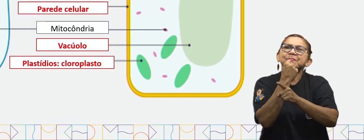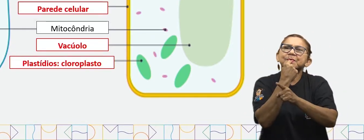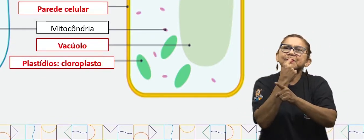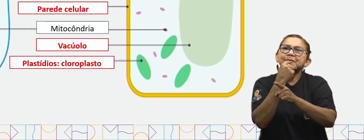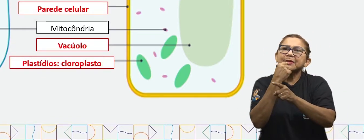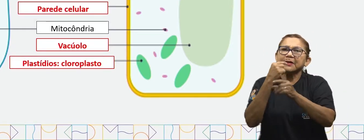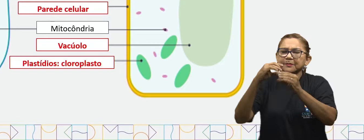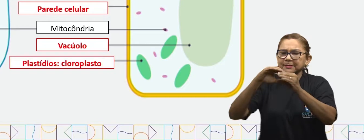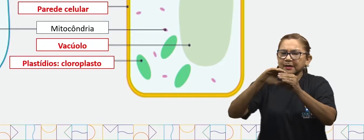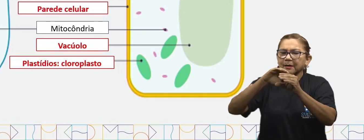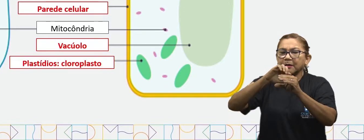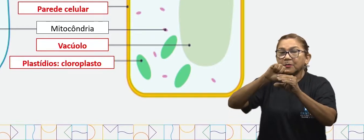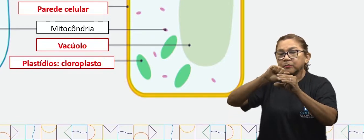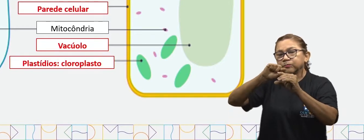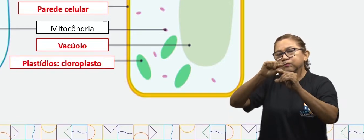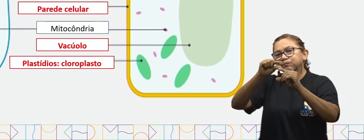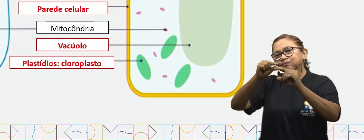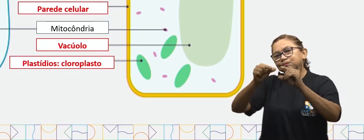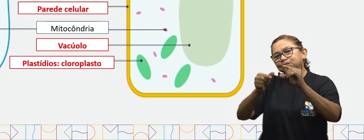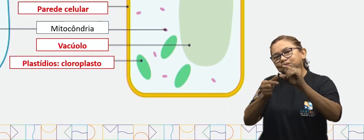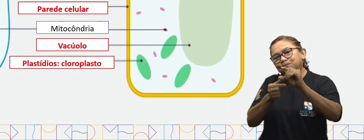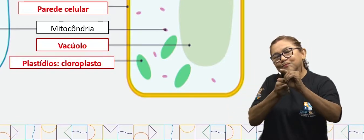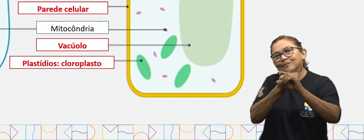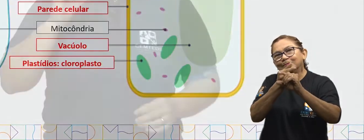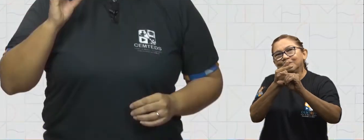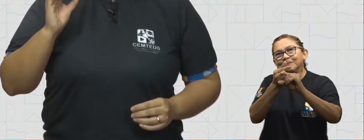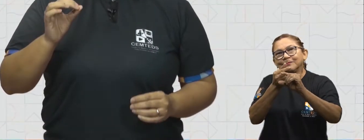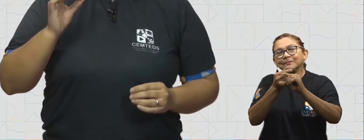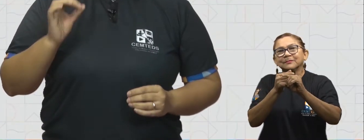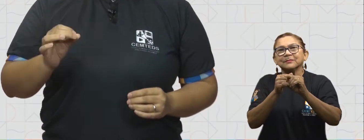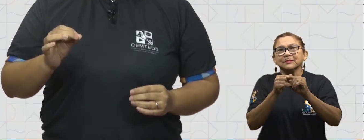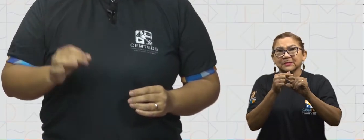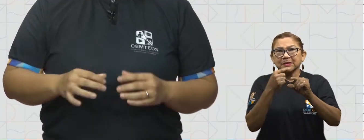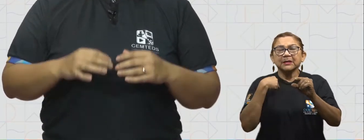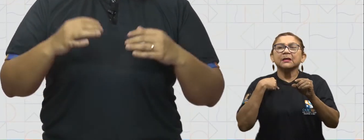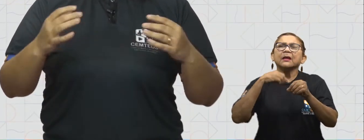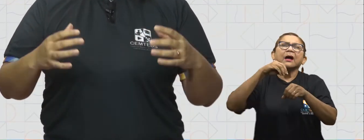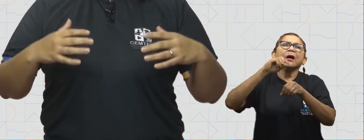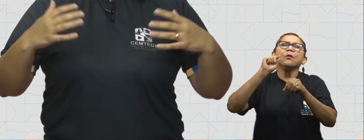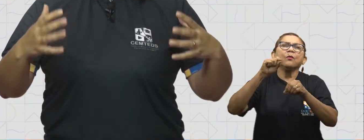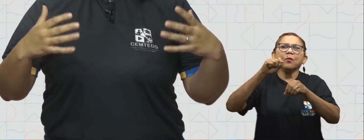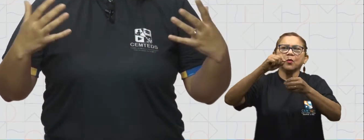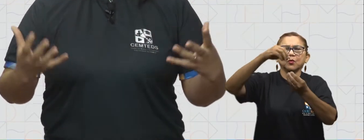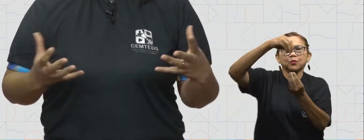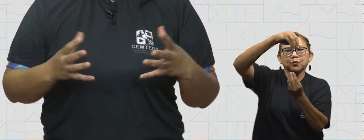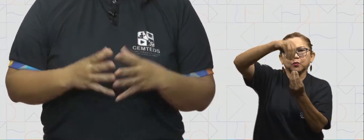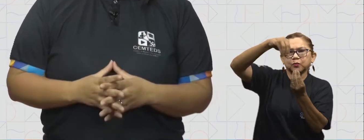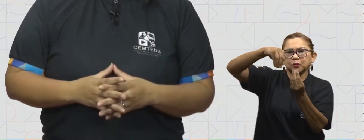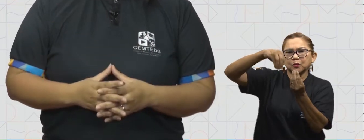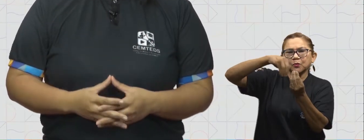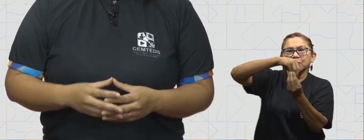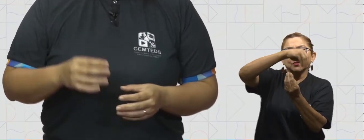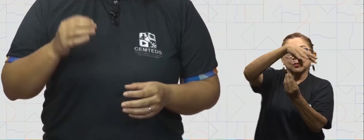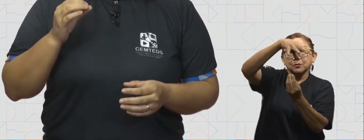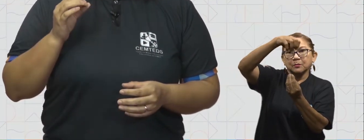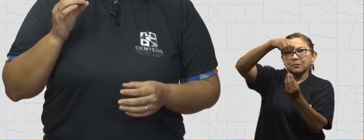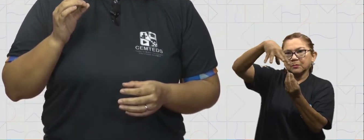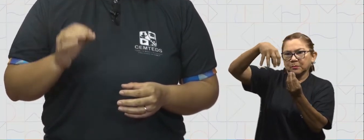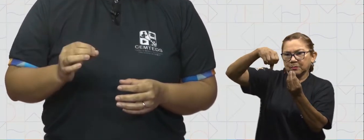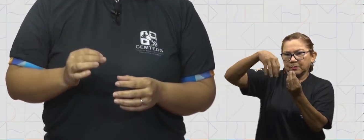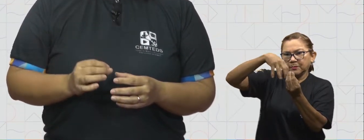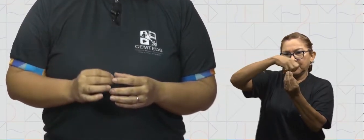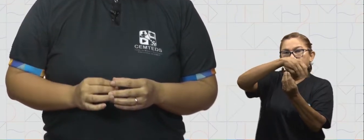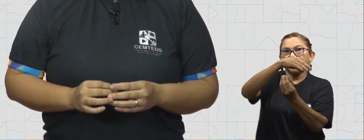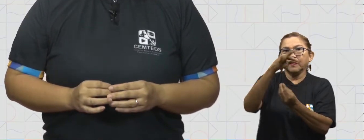parede celular, vacúolo e plastídeos. Os fungos, outro grupo de seres vivos,